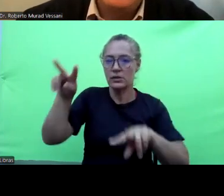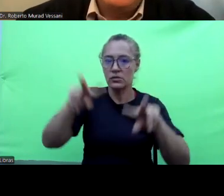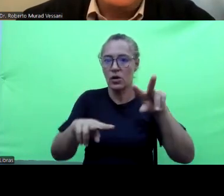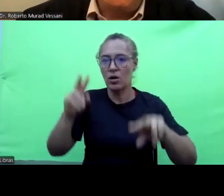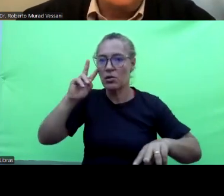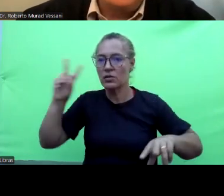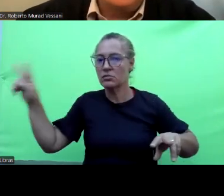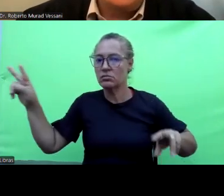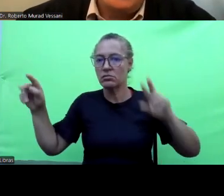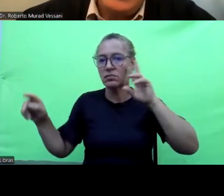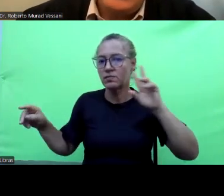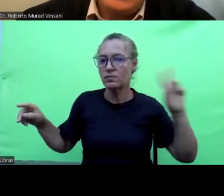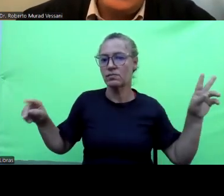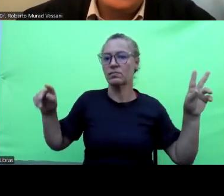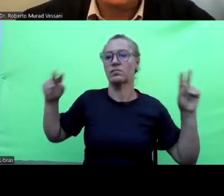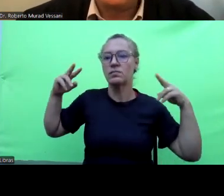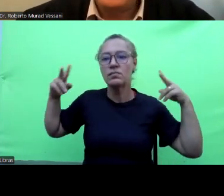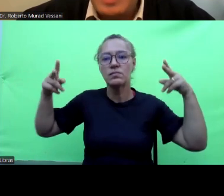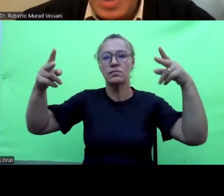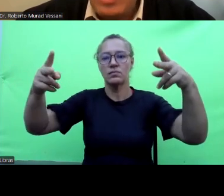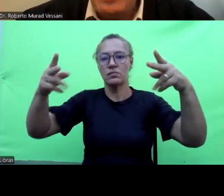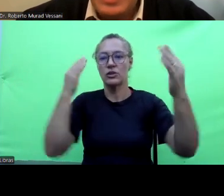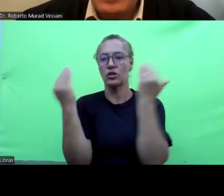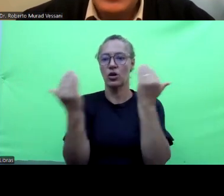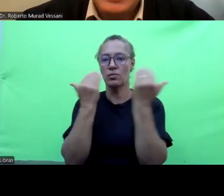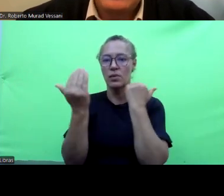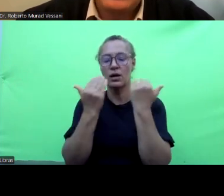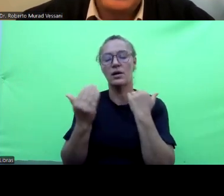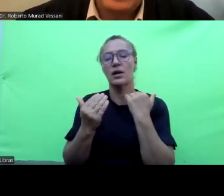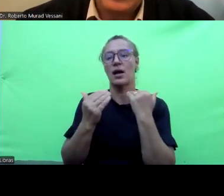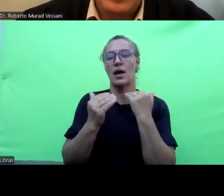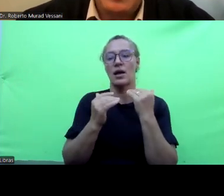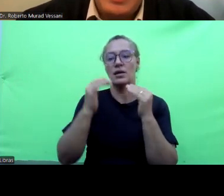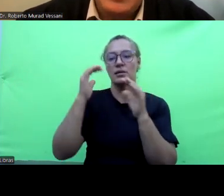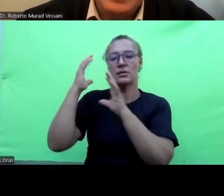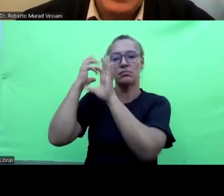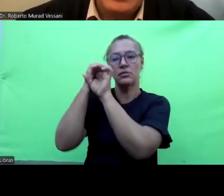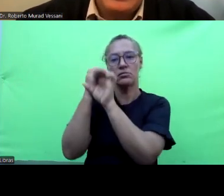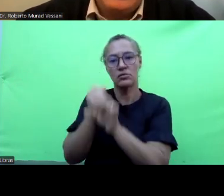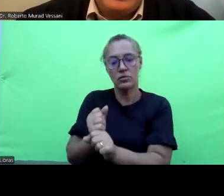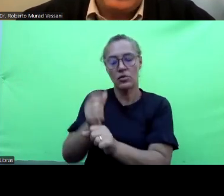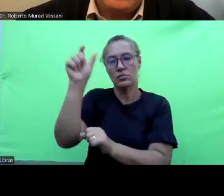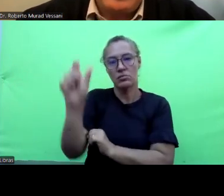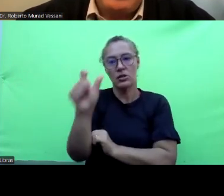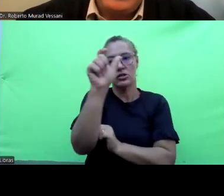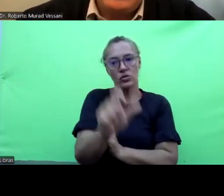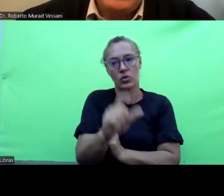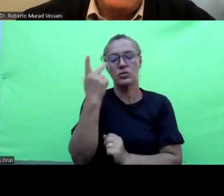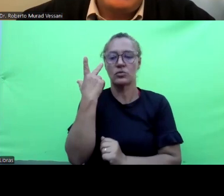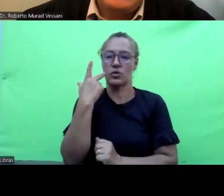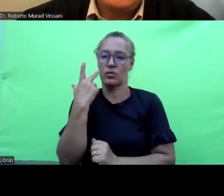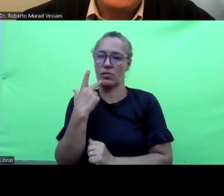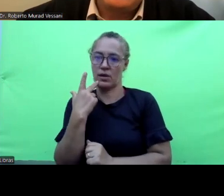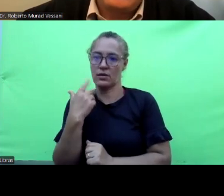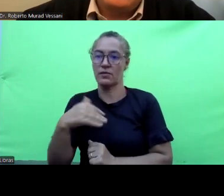né? E comparar essas medidas com também um banco pessoas normais, né? E aí isso vai permitir